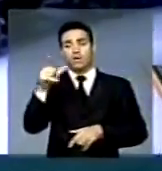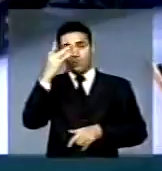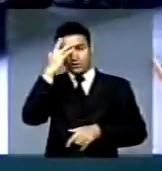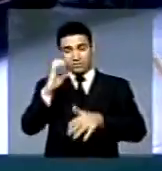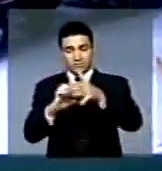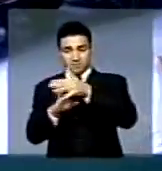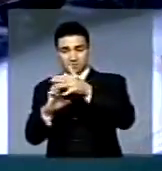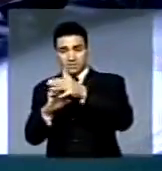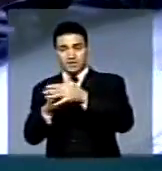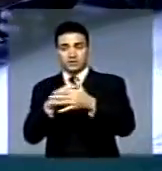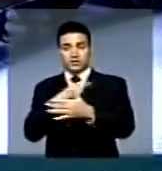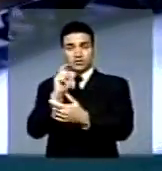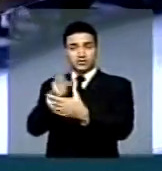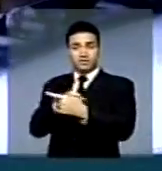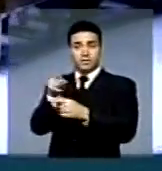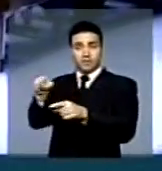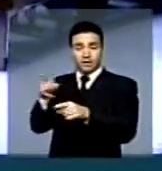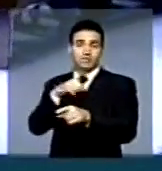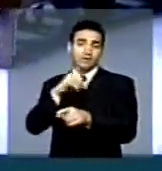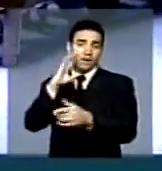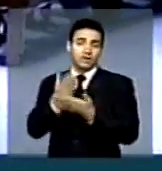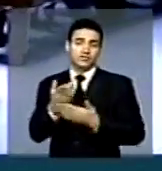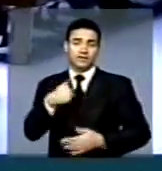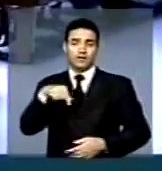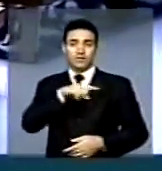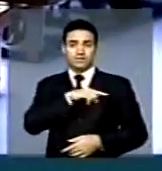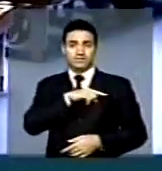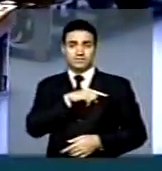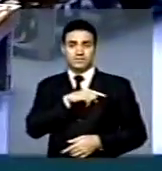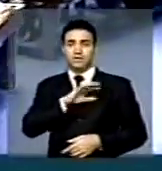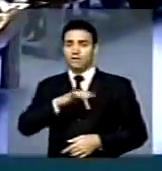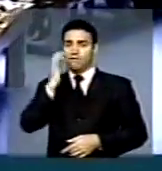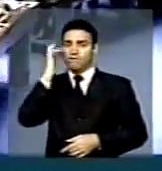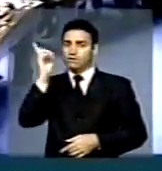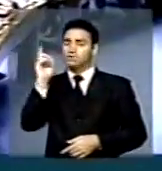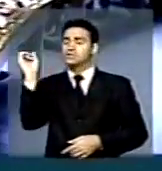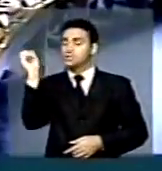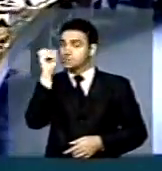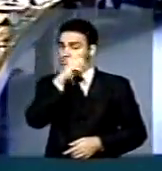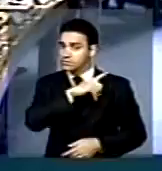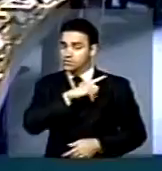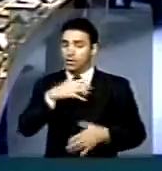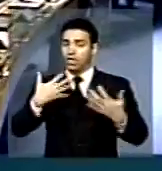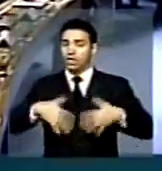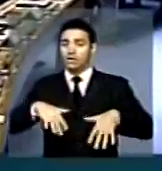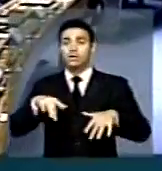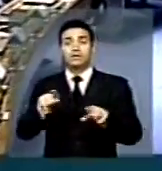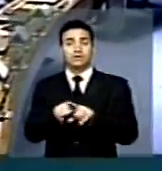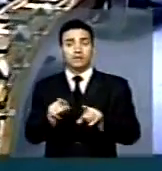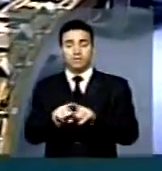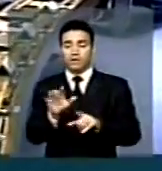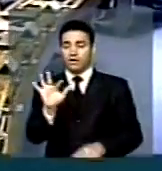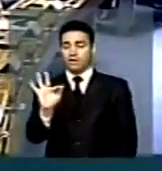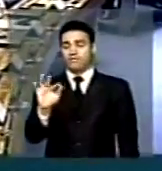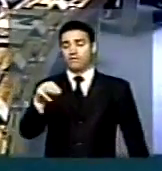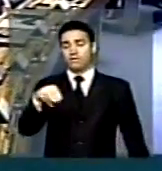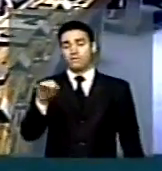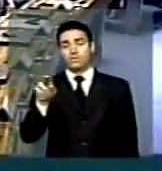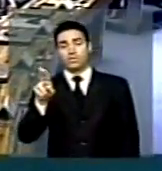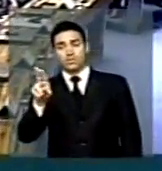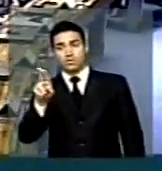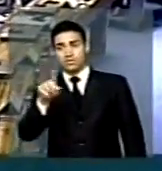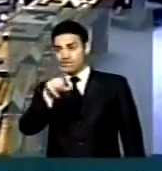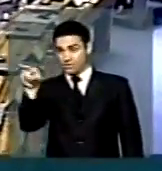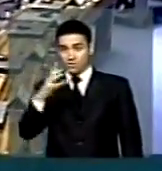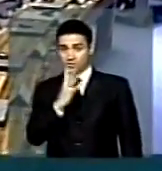credores. Não foi fácil, não vou entrar em detalhes, foi muito difícil. O Fundo Monetário Internacional, isso é pouco